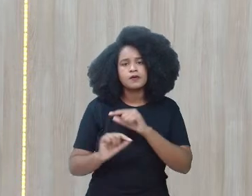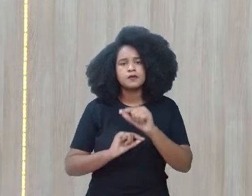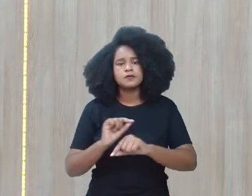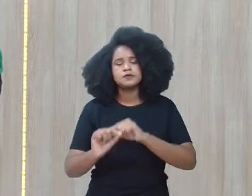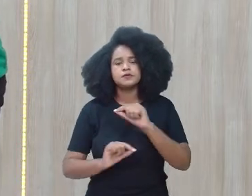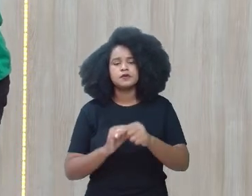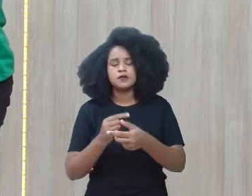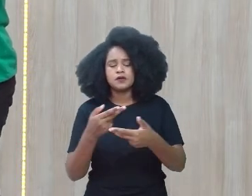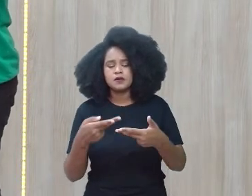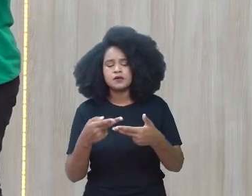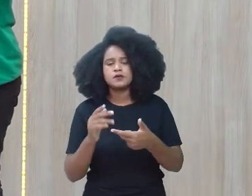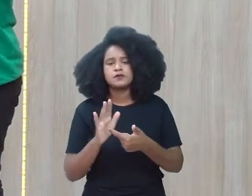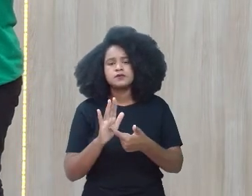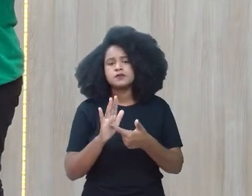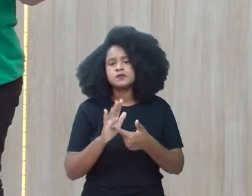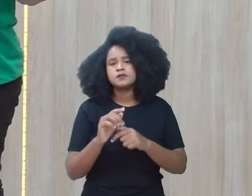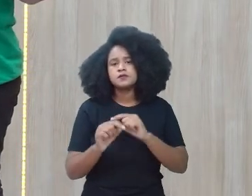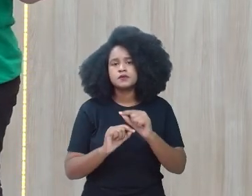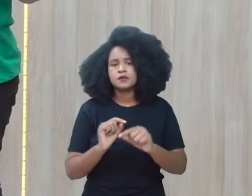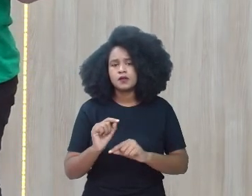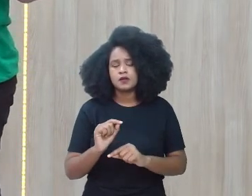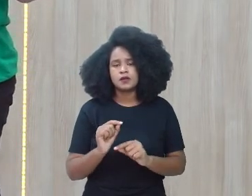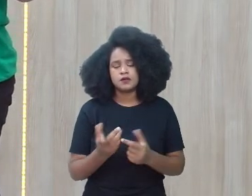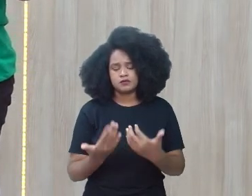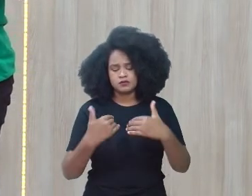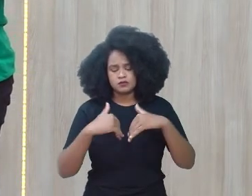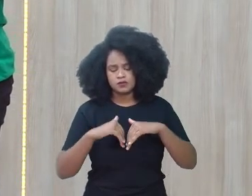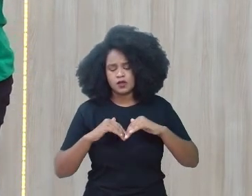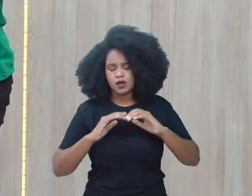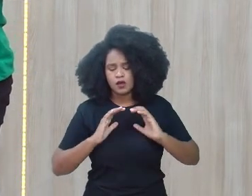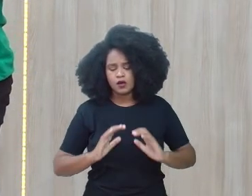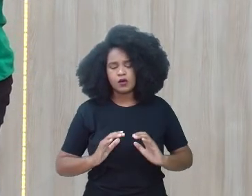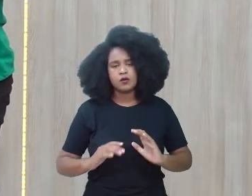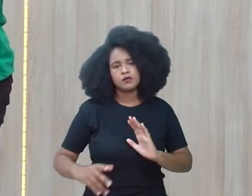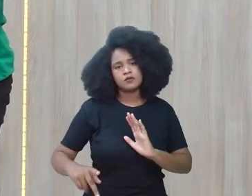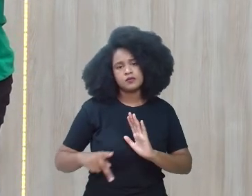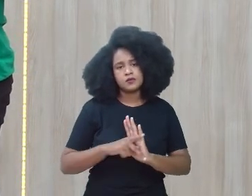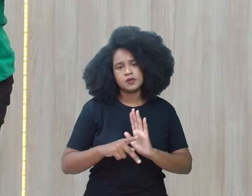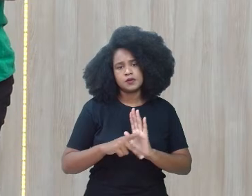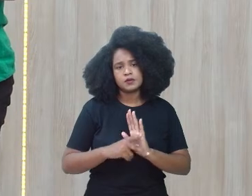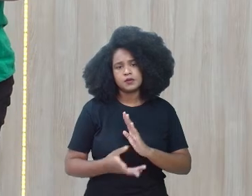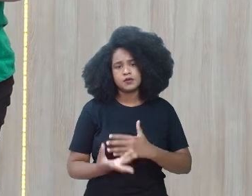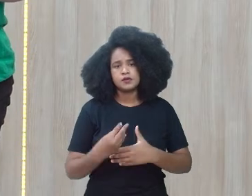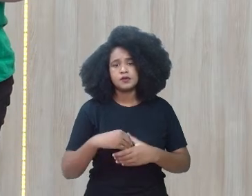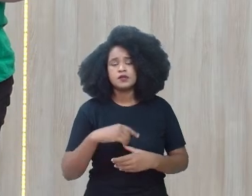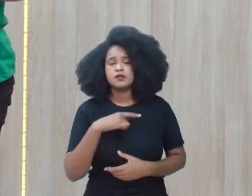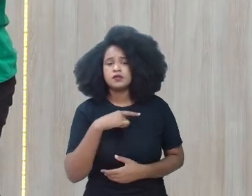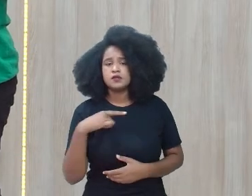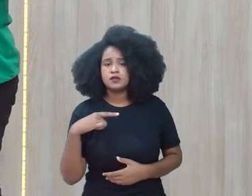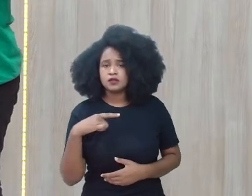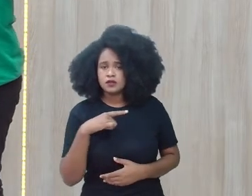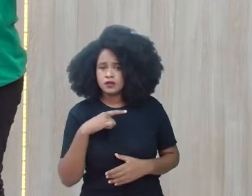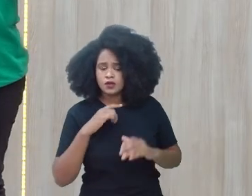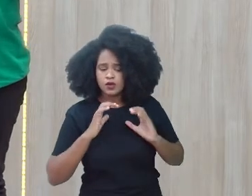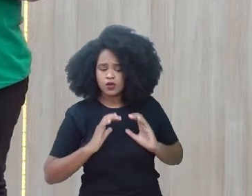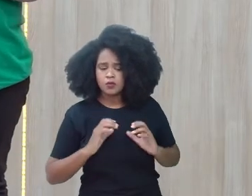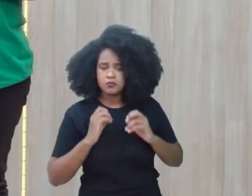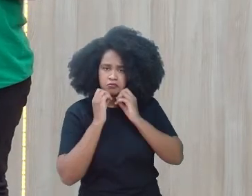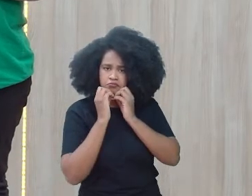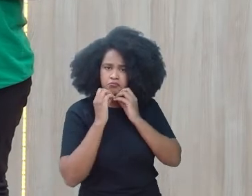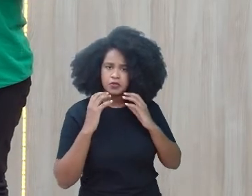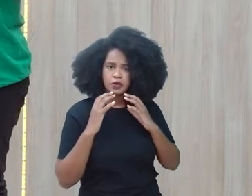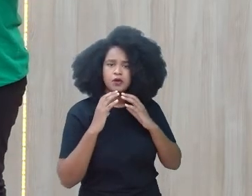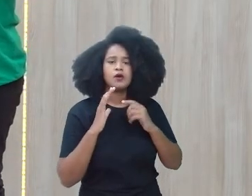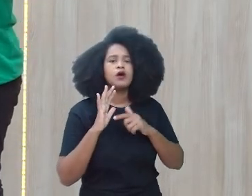tratam, de certa forma, no nosso caráter. E aí tem atitudes legais, agradáveis,